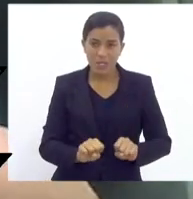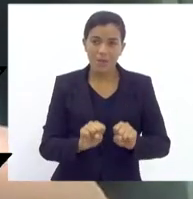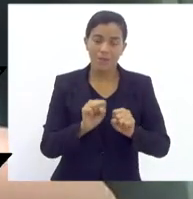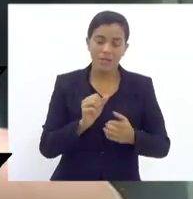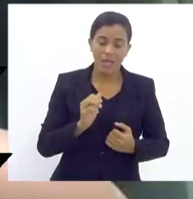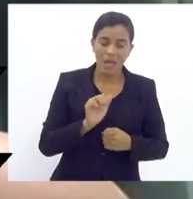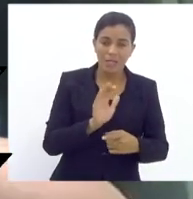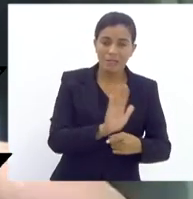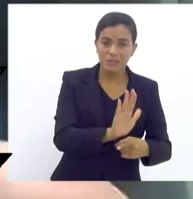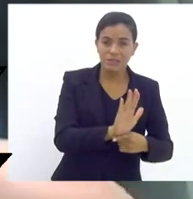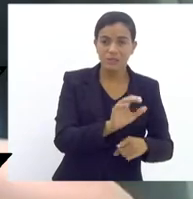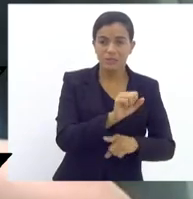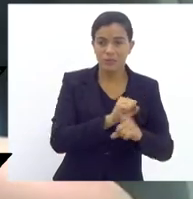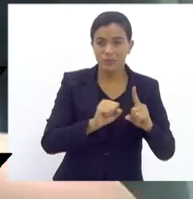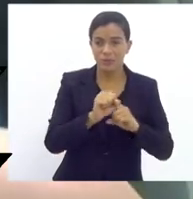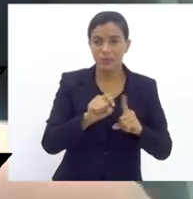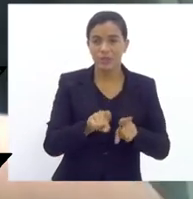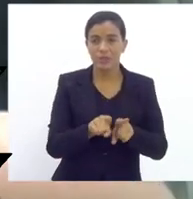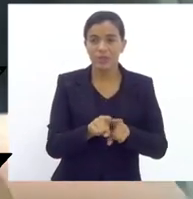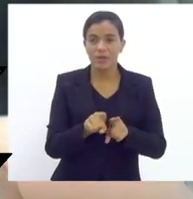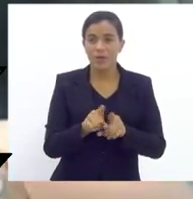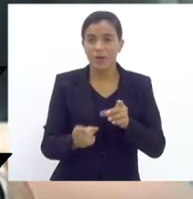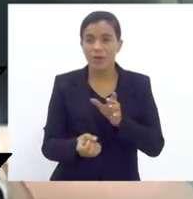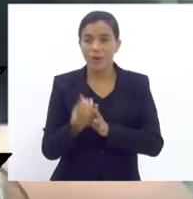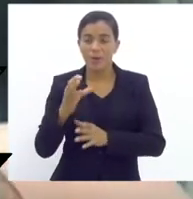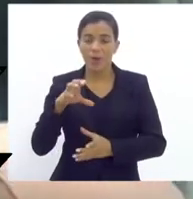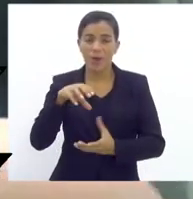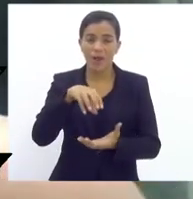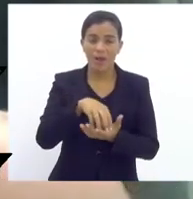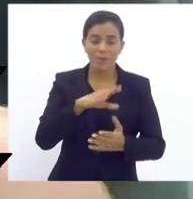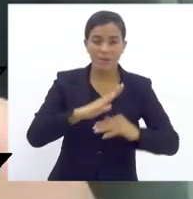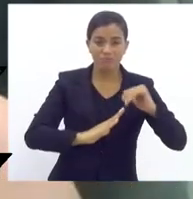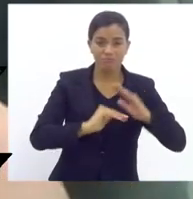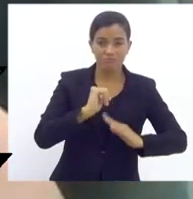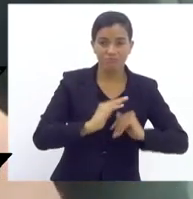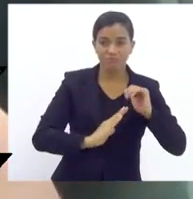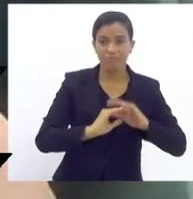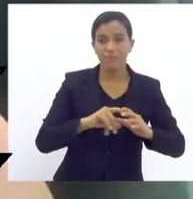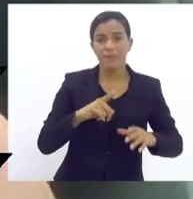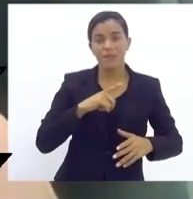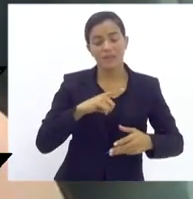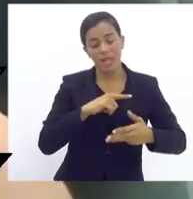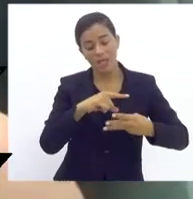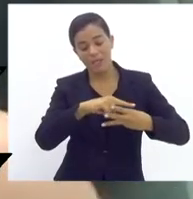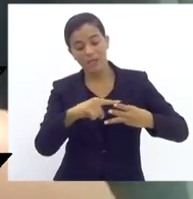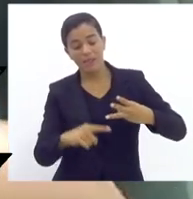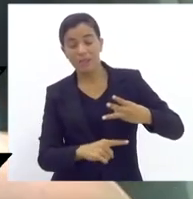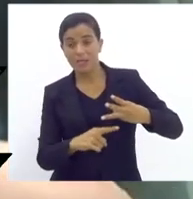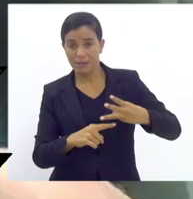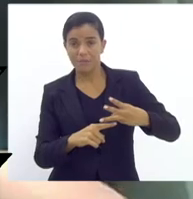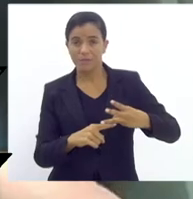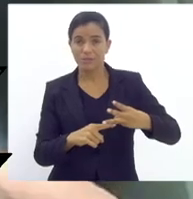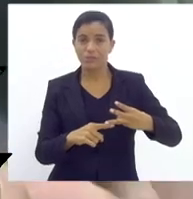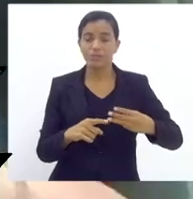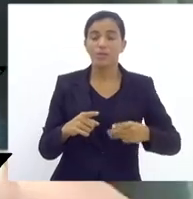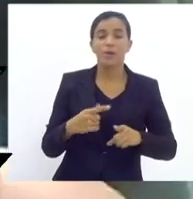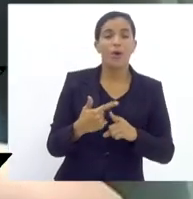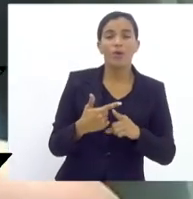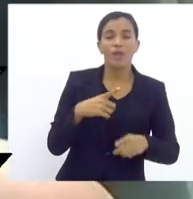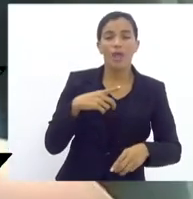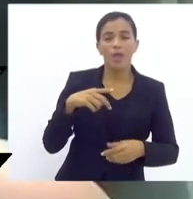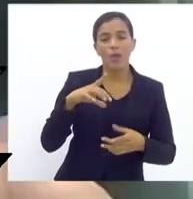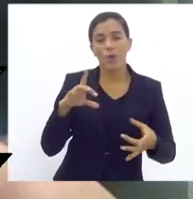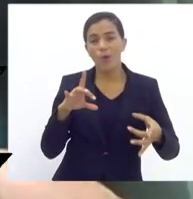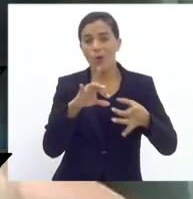a gente criou uma câmera técnica no âmbito da nossa comissão interjetoras tripartite né onde União